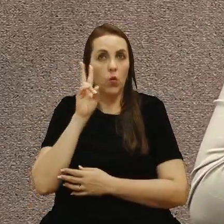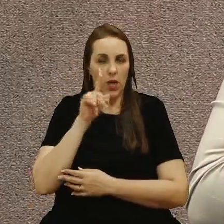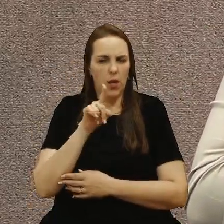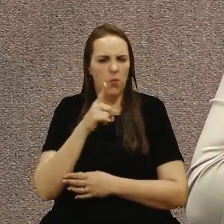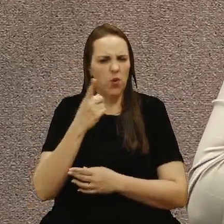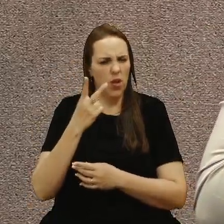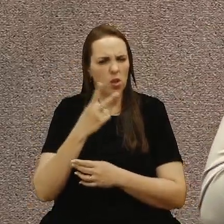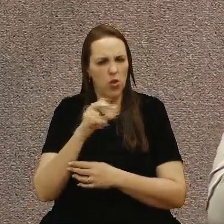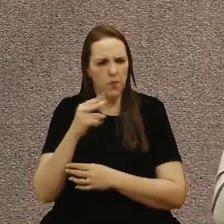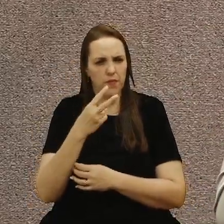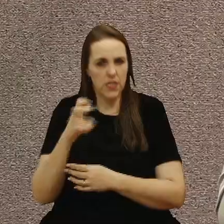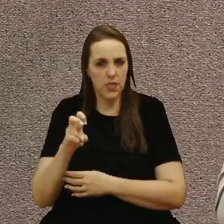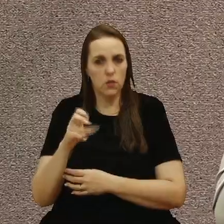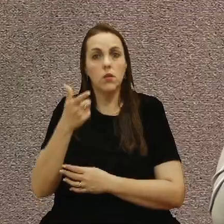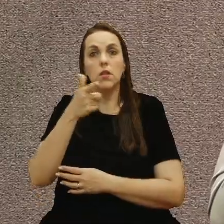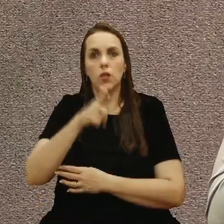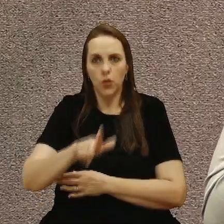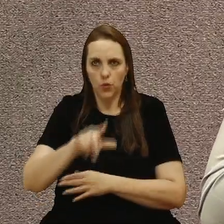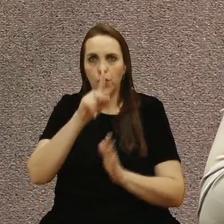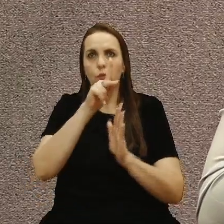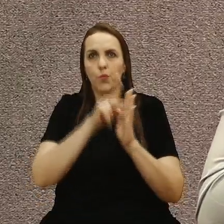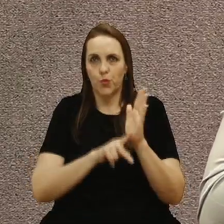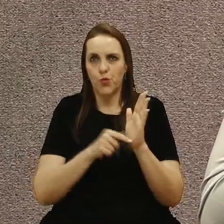2025 a gente teve novamente um projeto